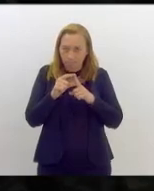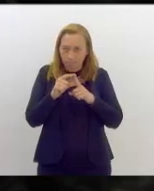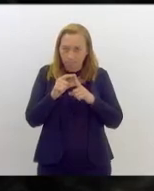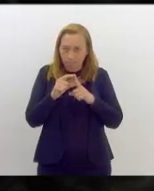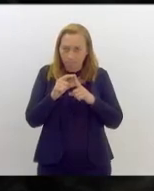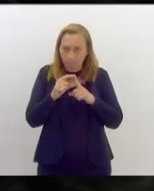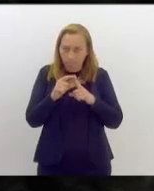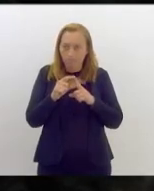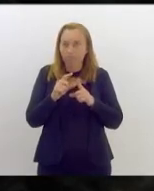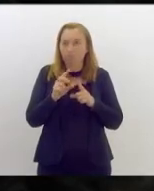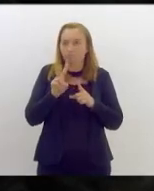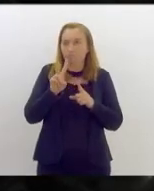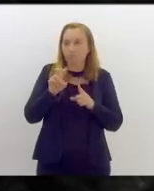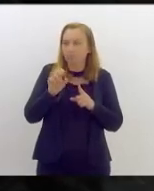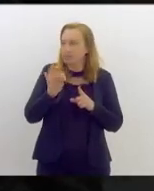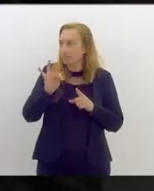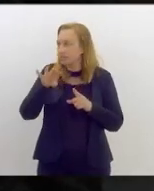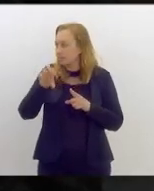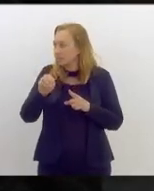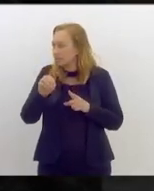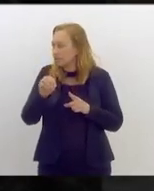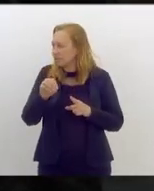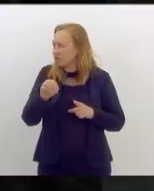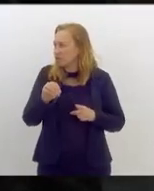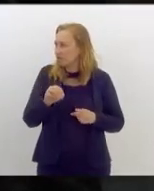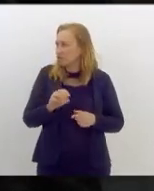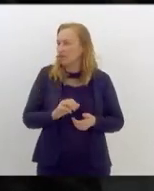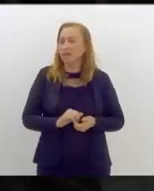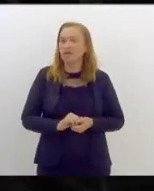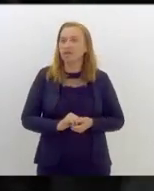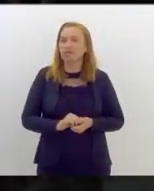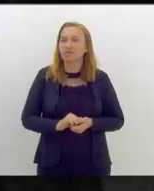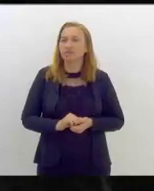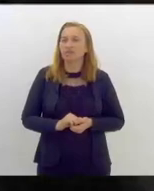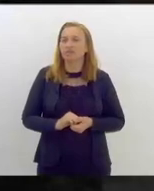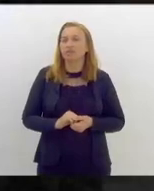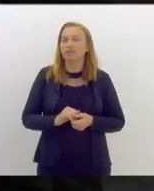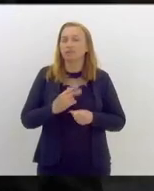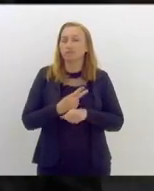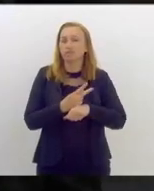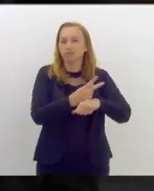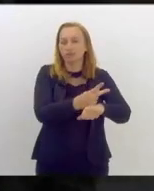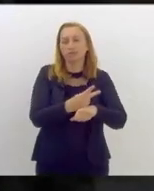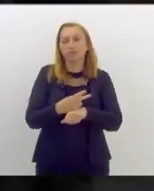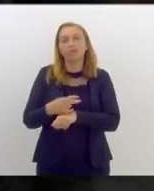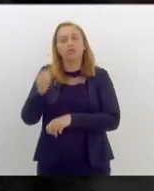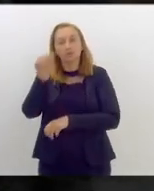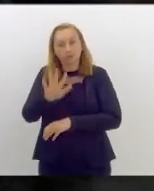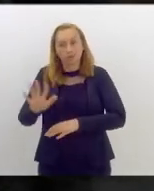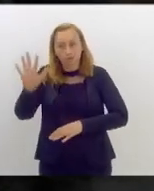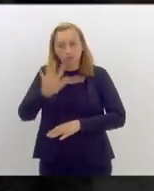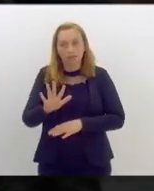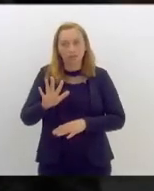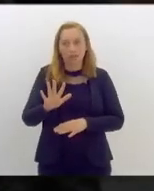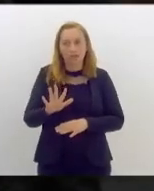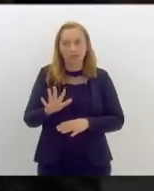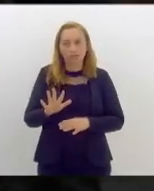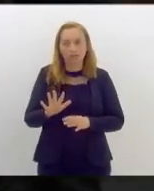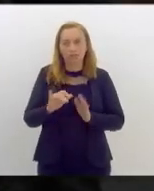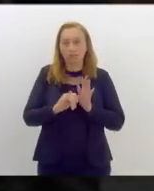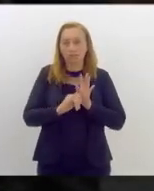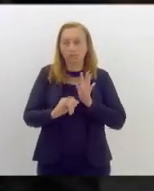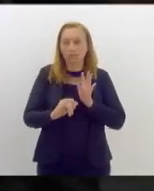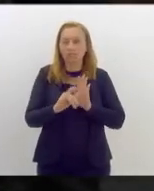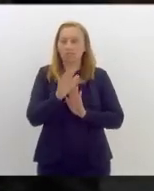vencimento por remuneração que é mais global é só para que por ocasião da publicação